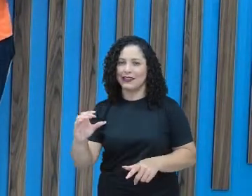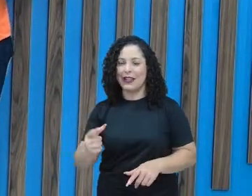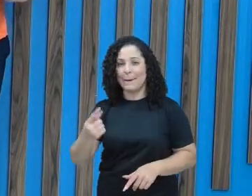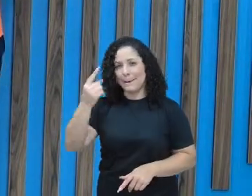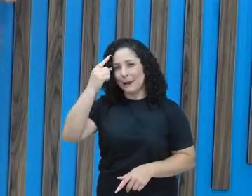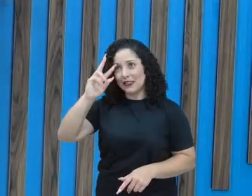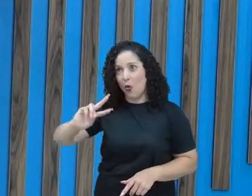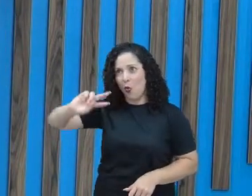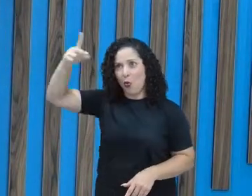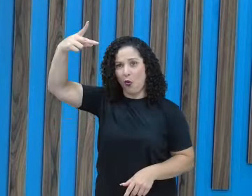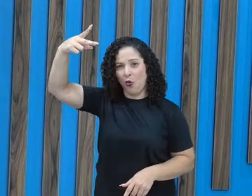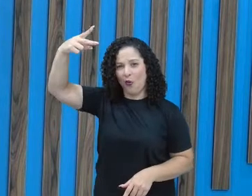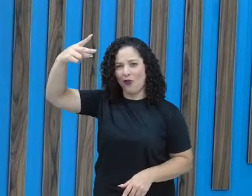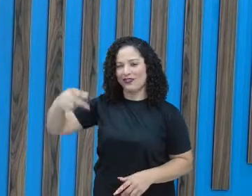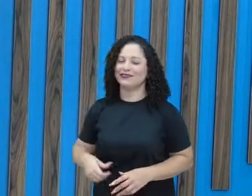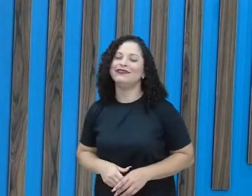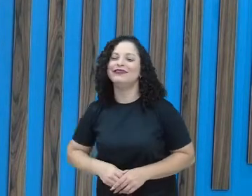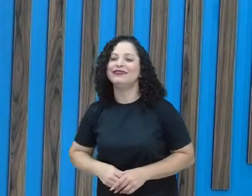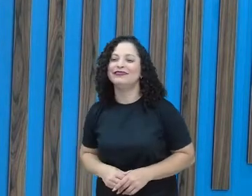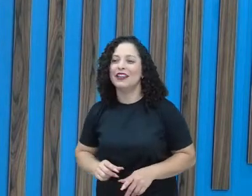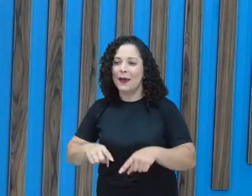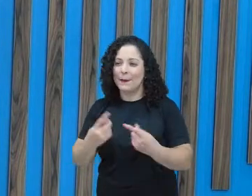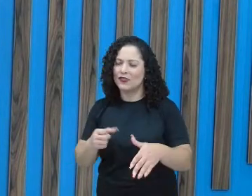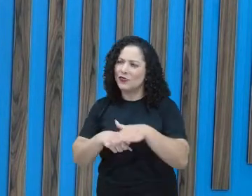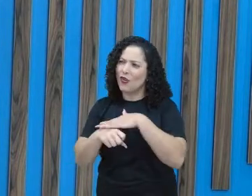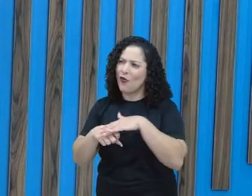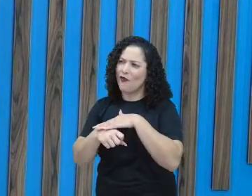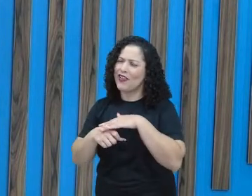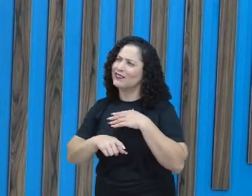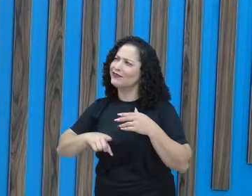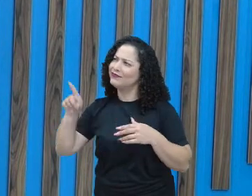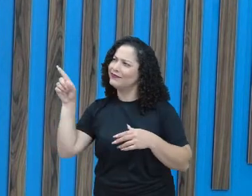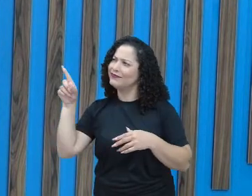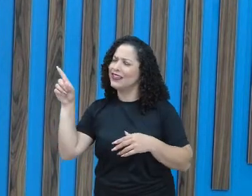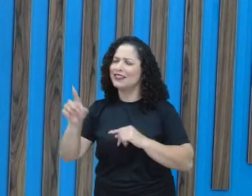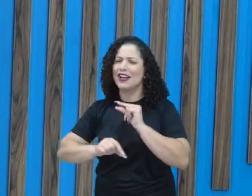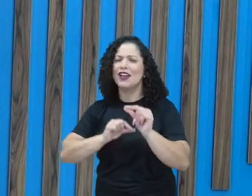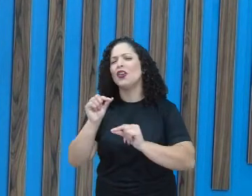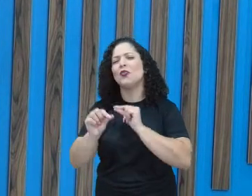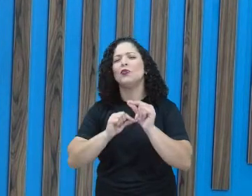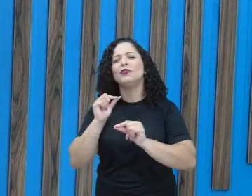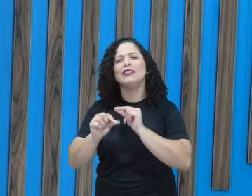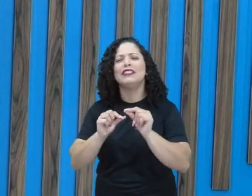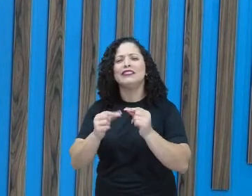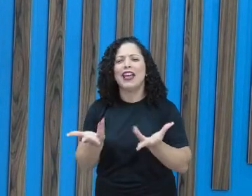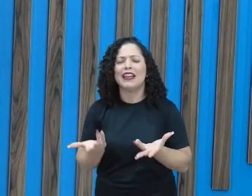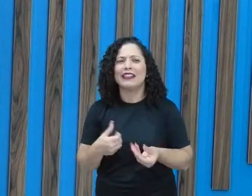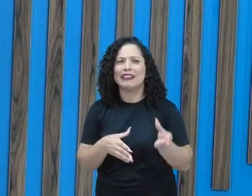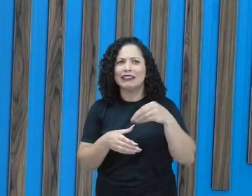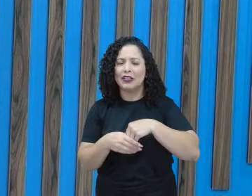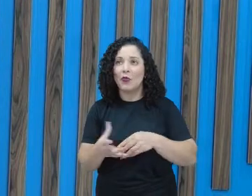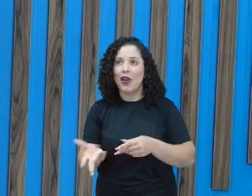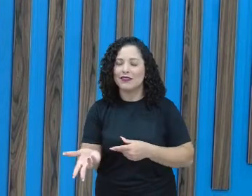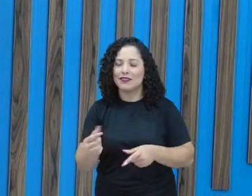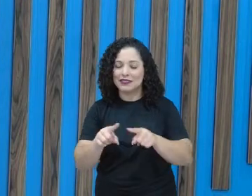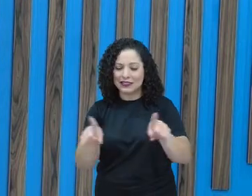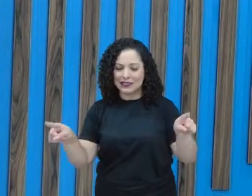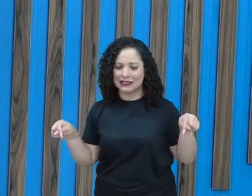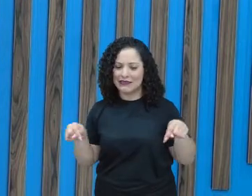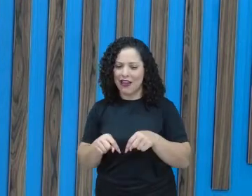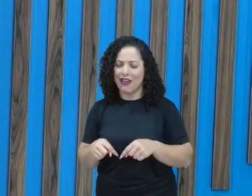Mas, acho, pra professora, poder você falar não isso. acha que um diálogo desse é quase que verossímil dentro de uma sala de